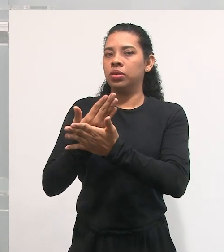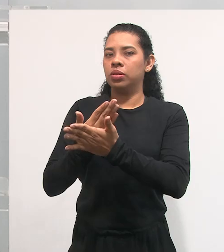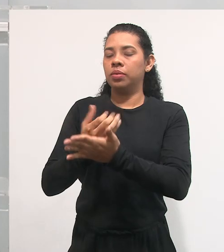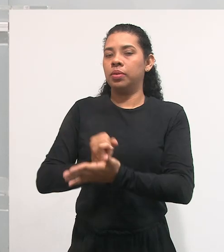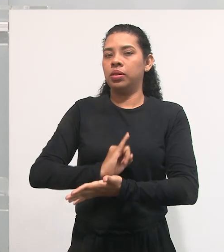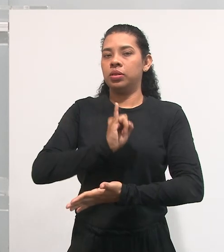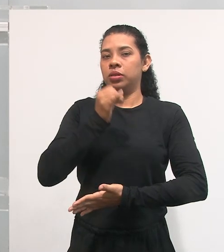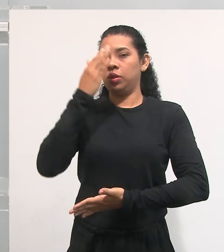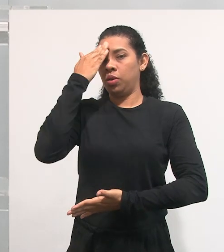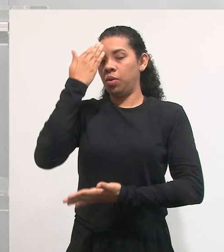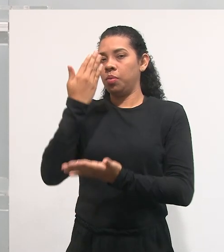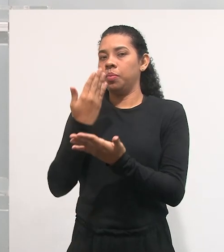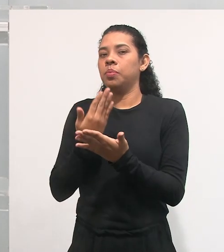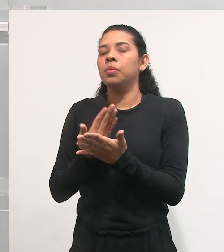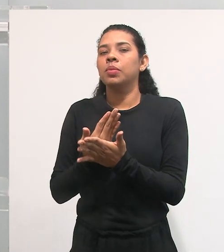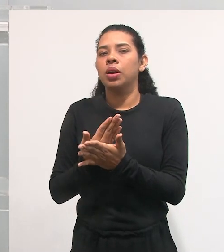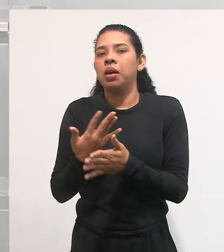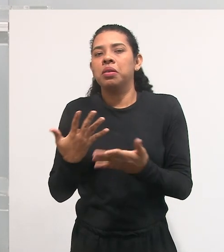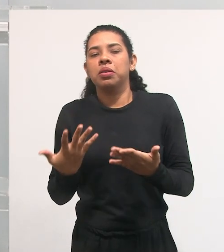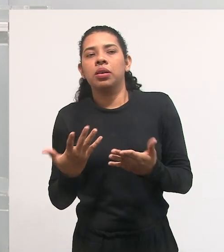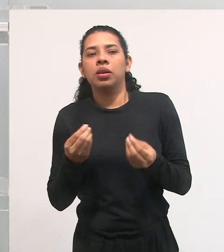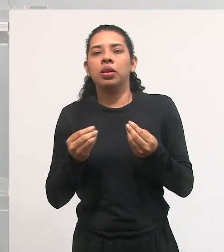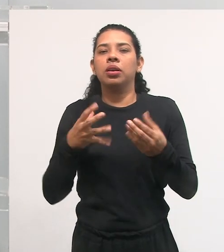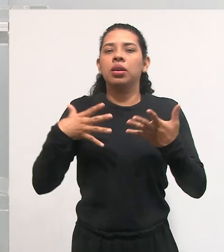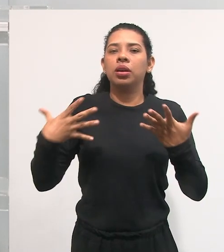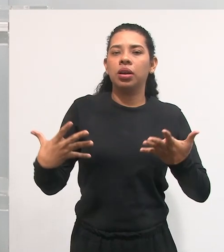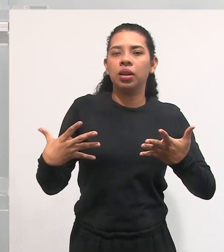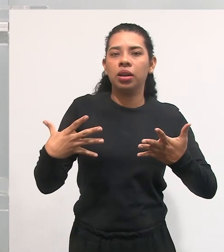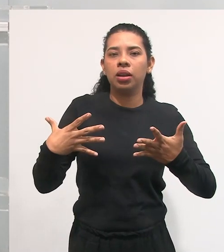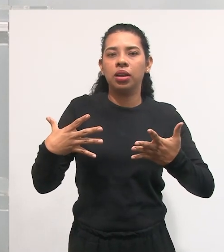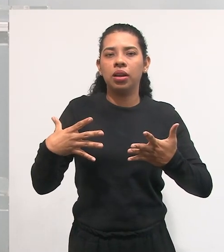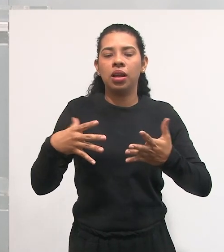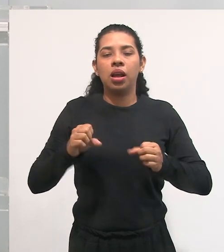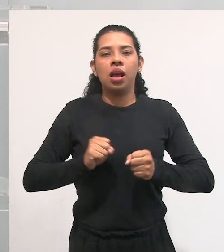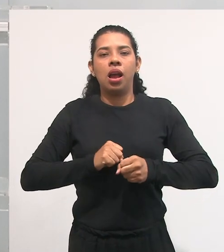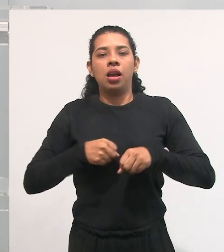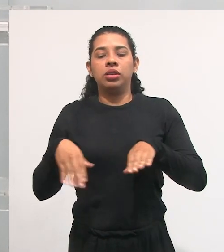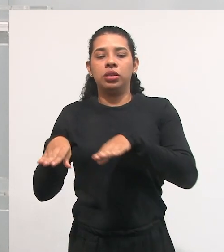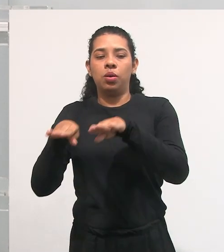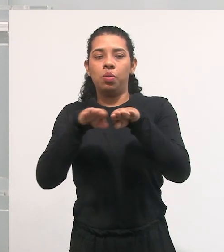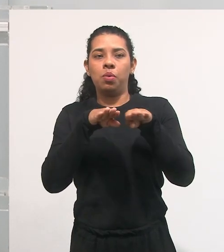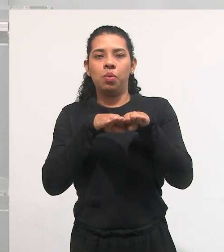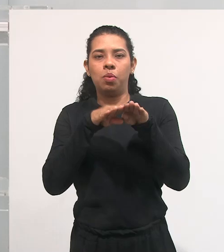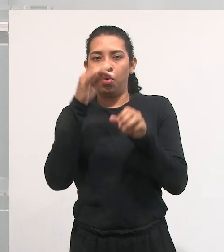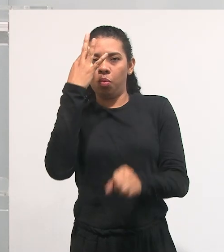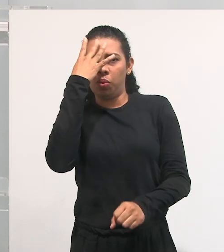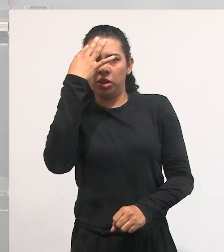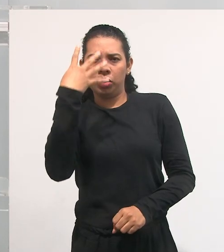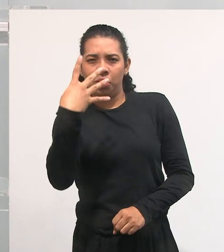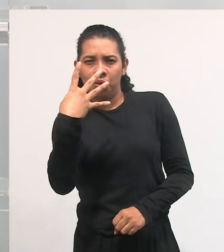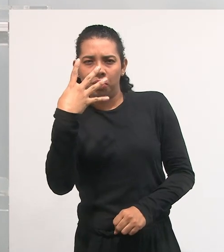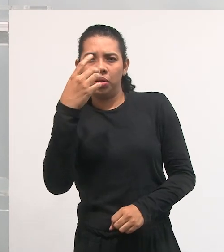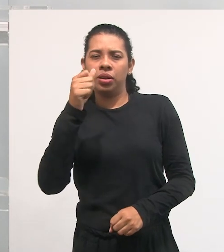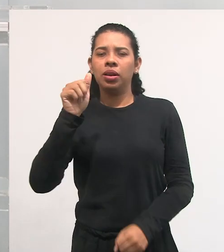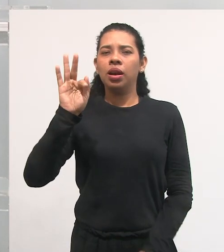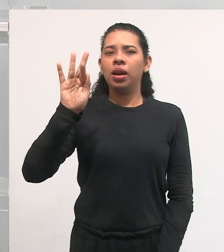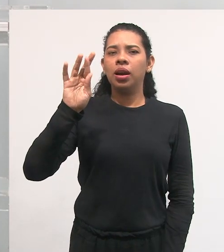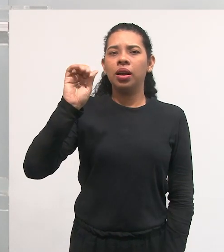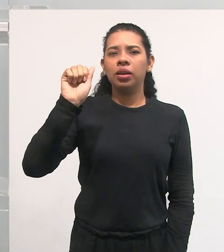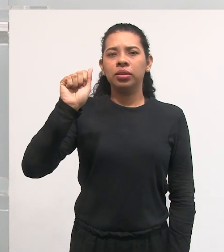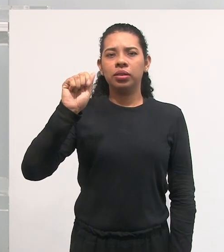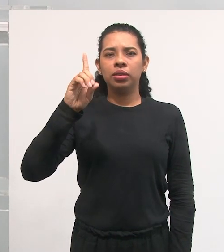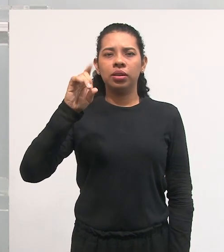uma escola voltada para uma perspectiva tradicional, uma perspectiva crítica,